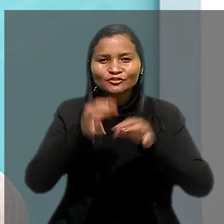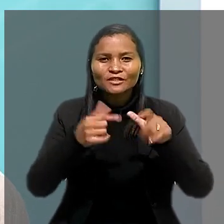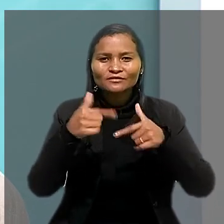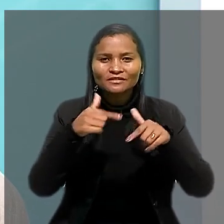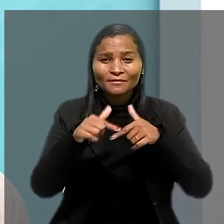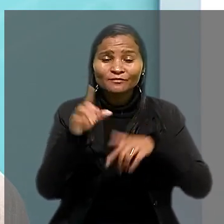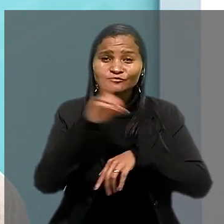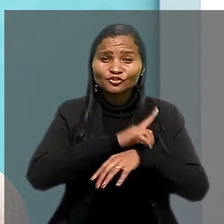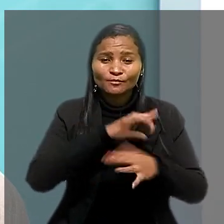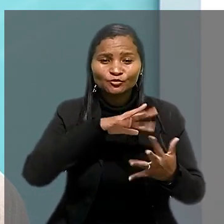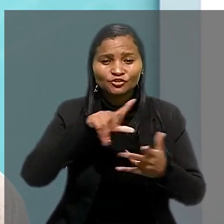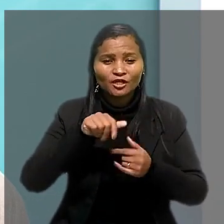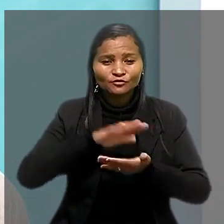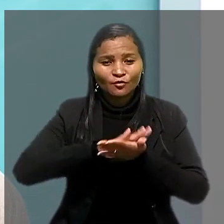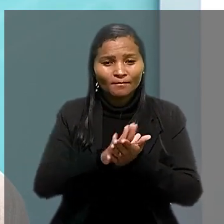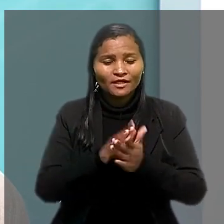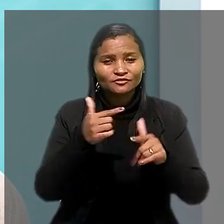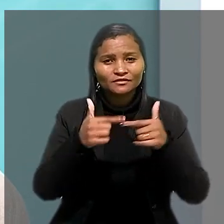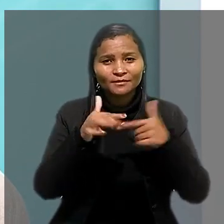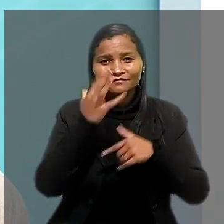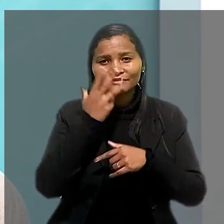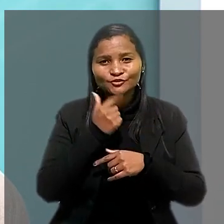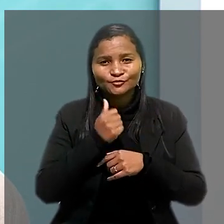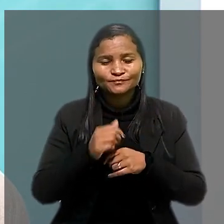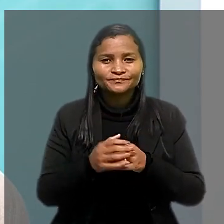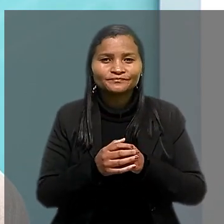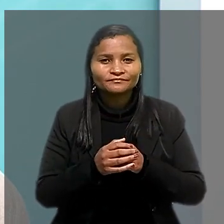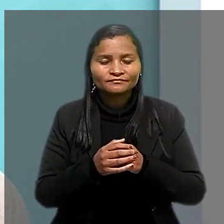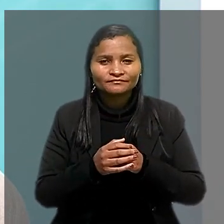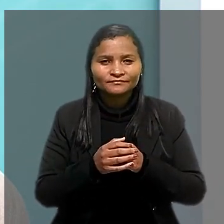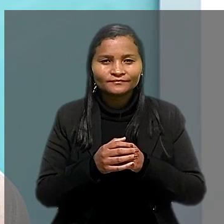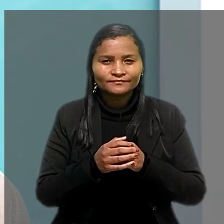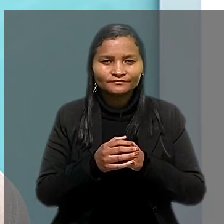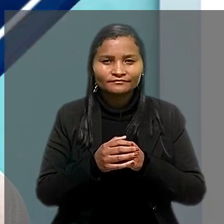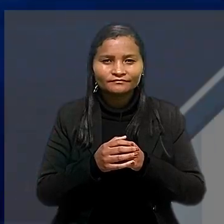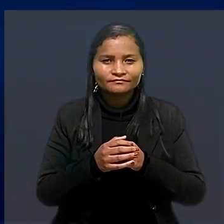pela Justiça do Trabalho pelo Dia Mundial de Combate ao Trabalho Infantil.